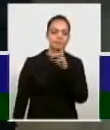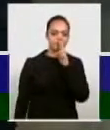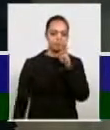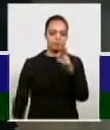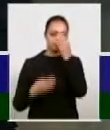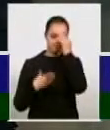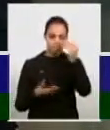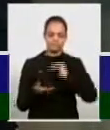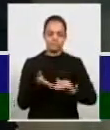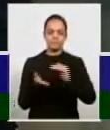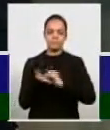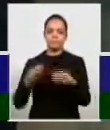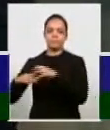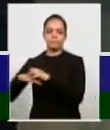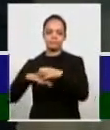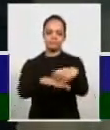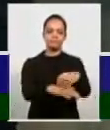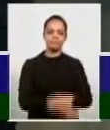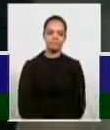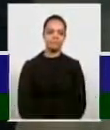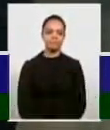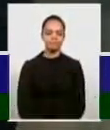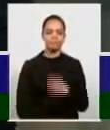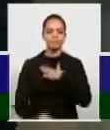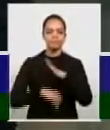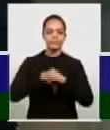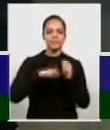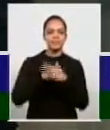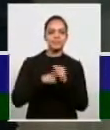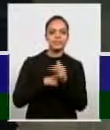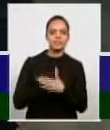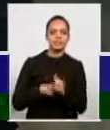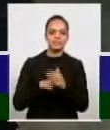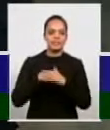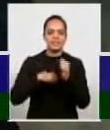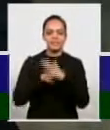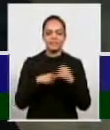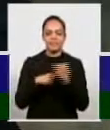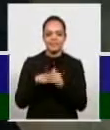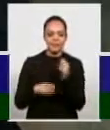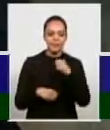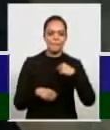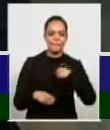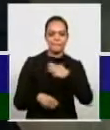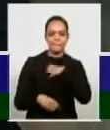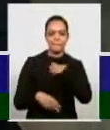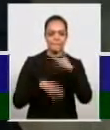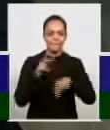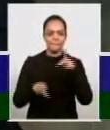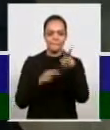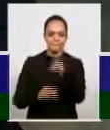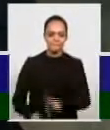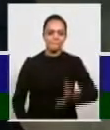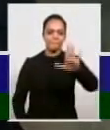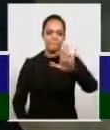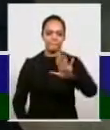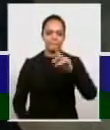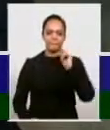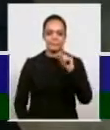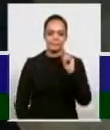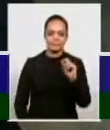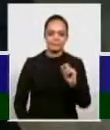à Secretaria de Trânsito. Meu carinho grande que eu tenho por aquela população também daquela região, que é